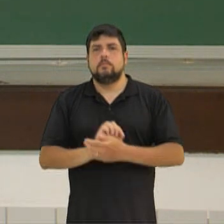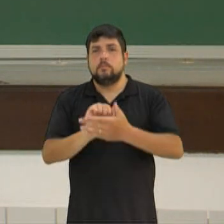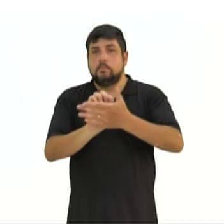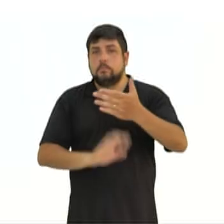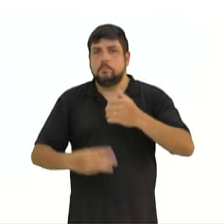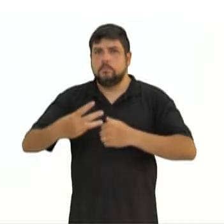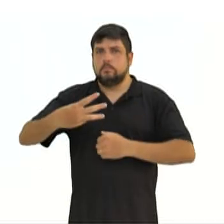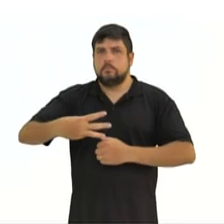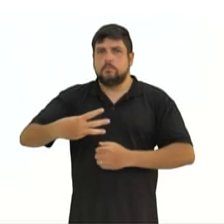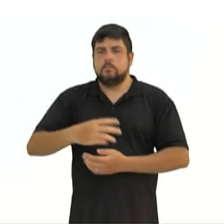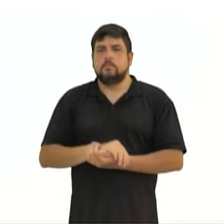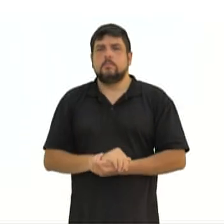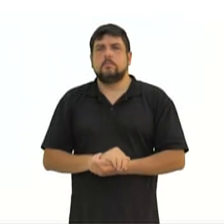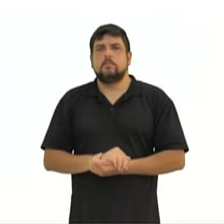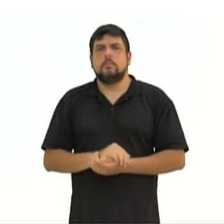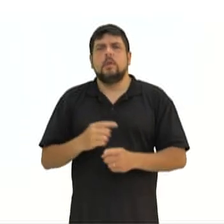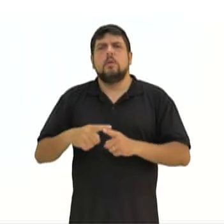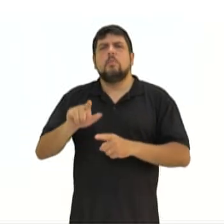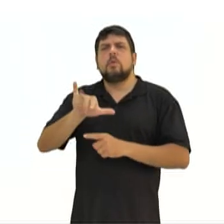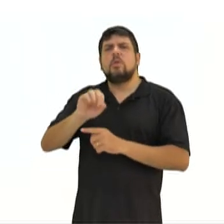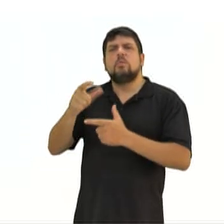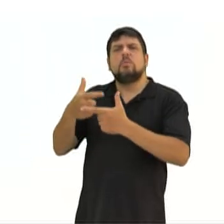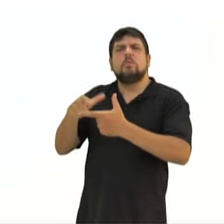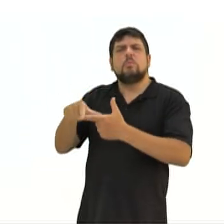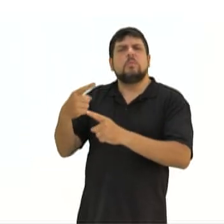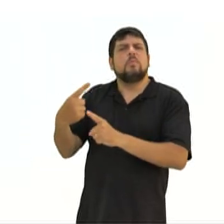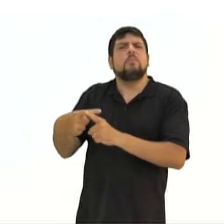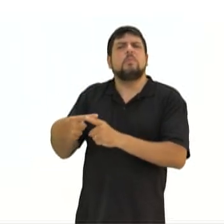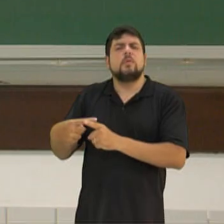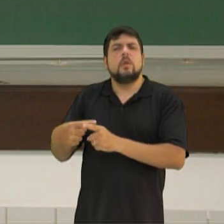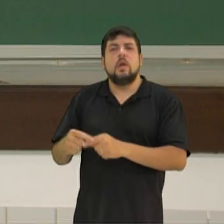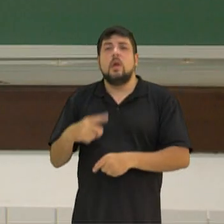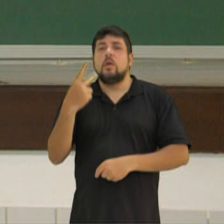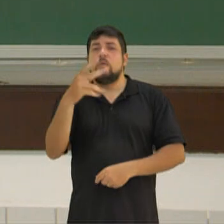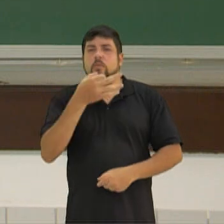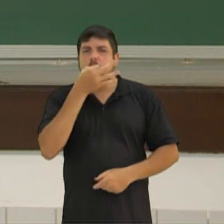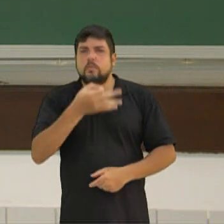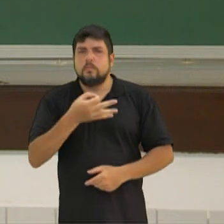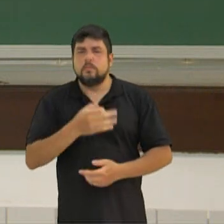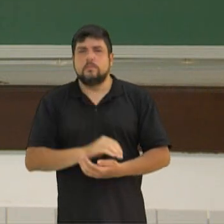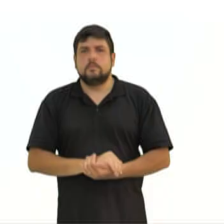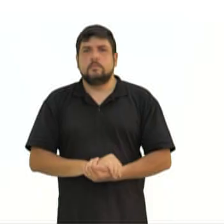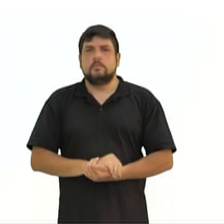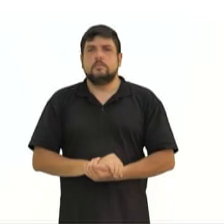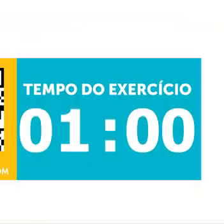então. Por que o lixo eletrônico é um problema? Quero saber a opinião de vocês.